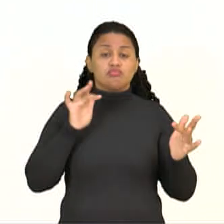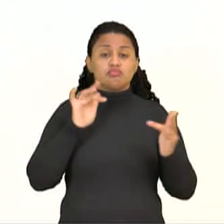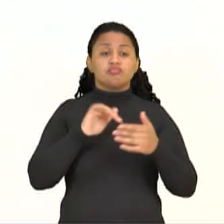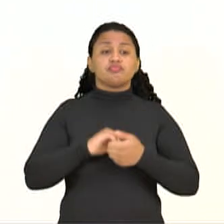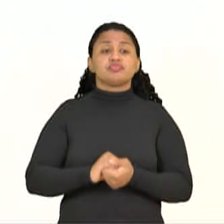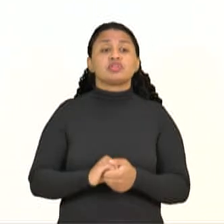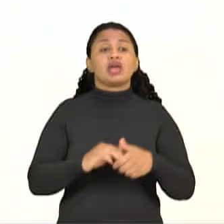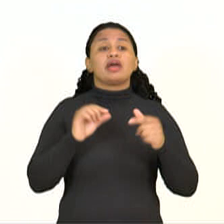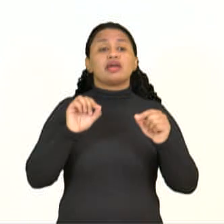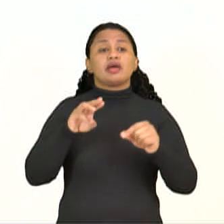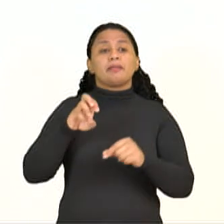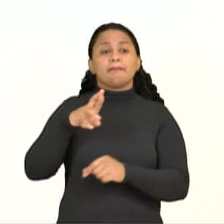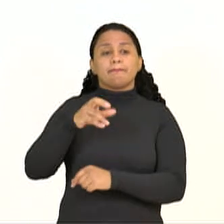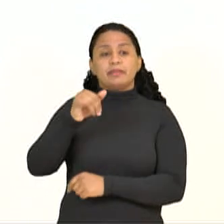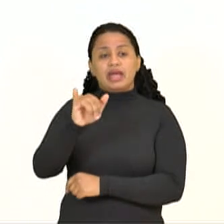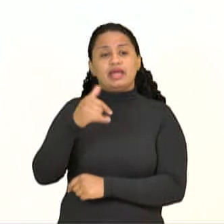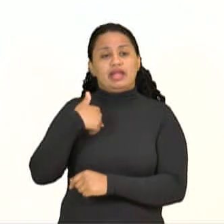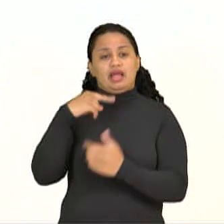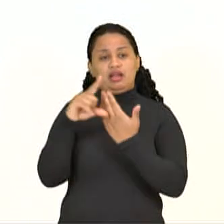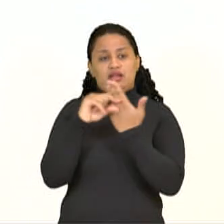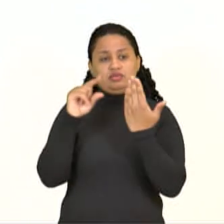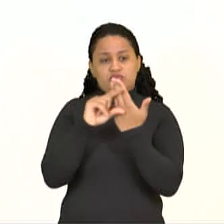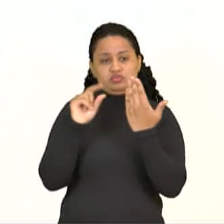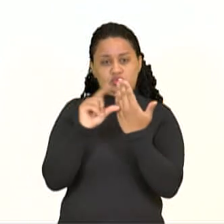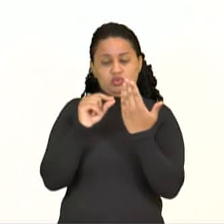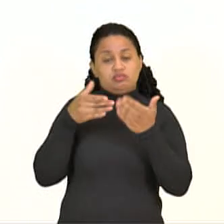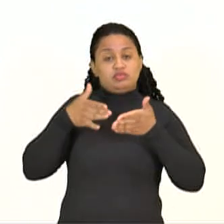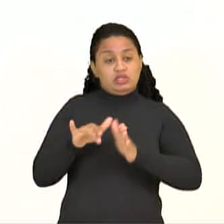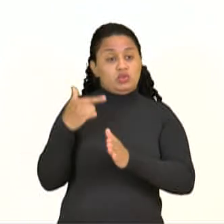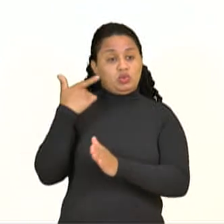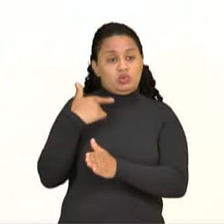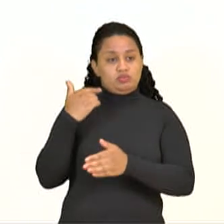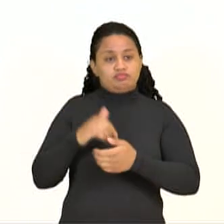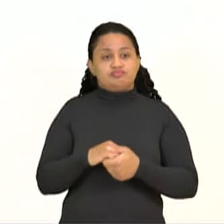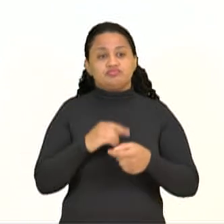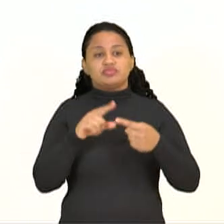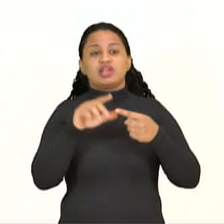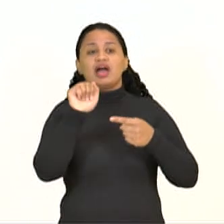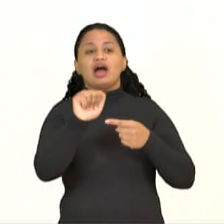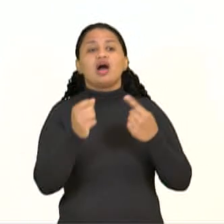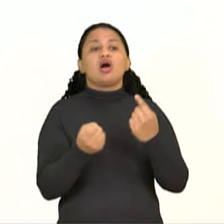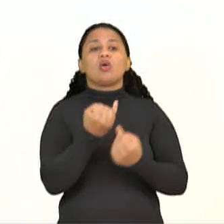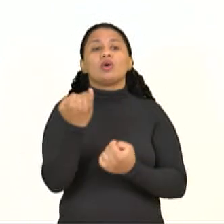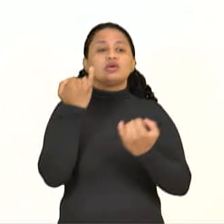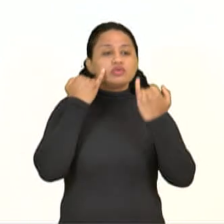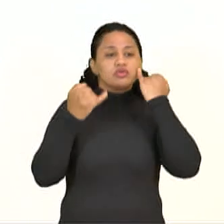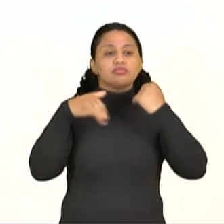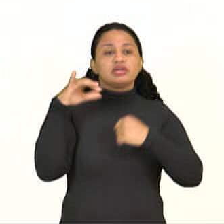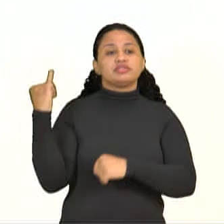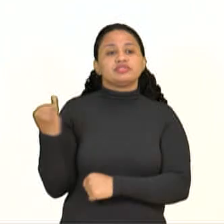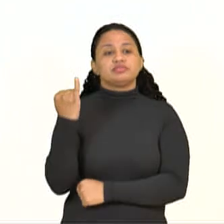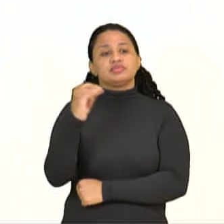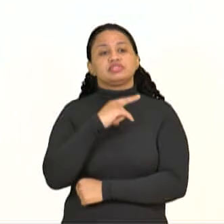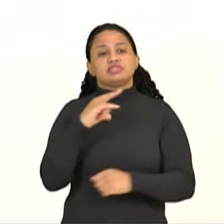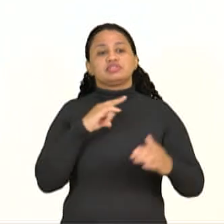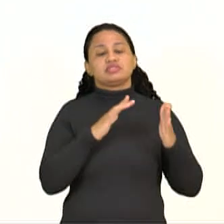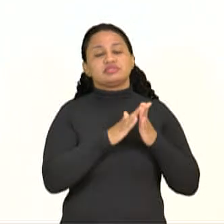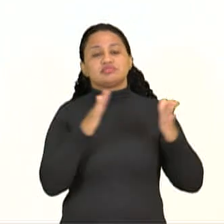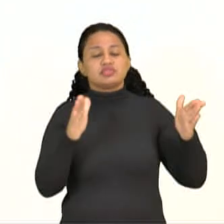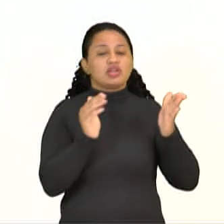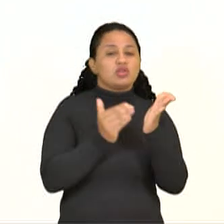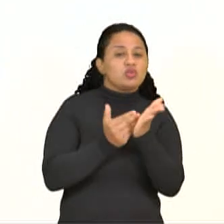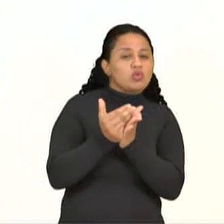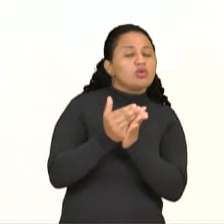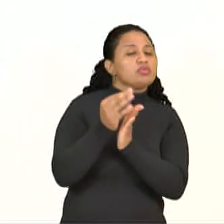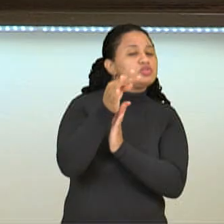escritora britânica e nascida em Londres. Letra A. Quais são as informações mais importantes nessa passagem